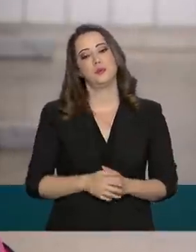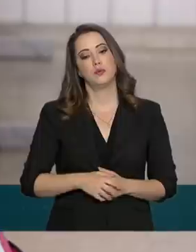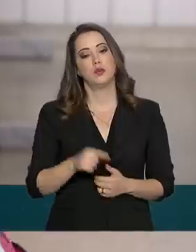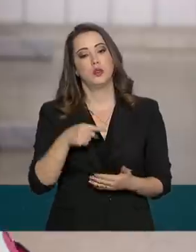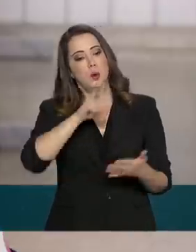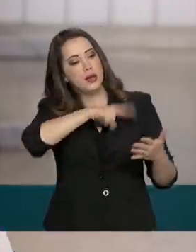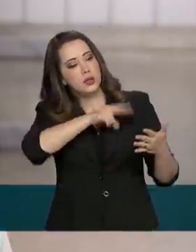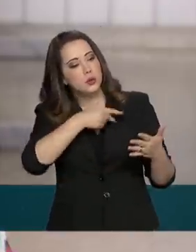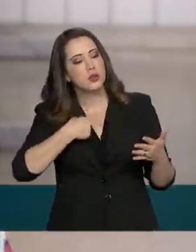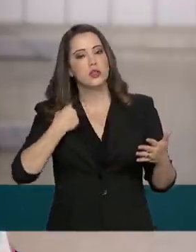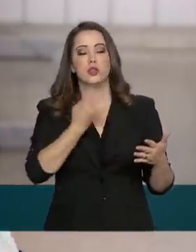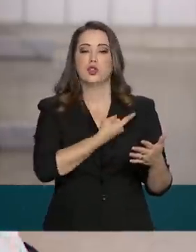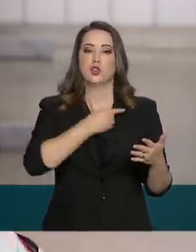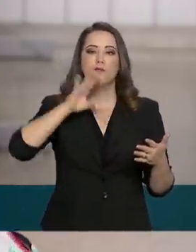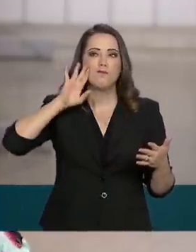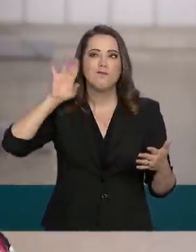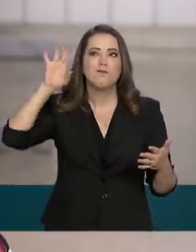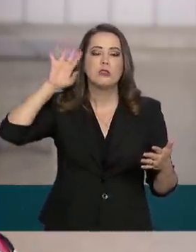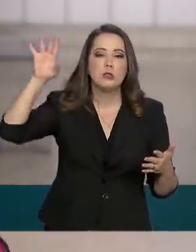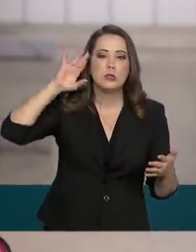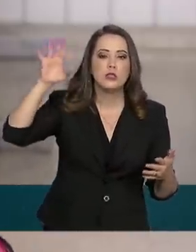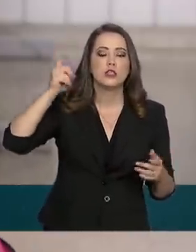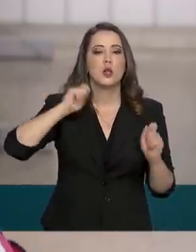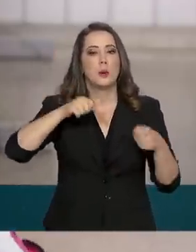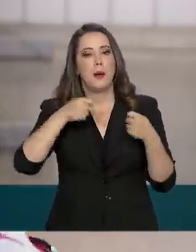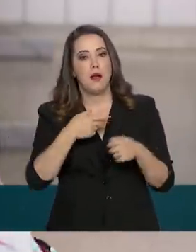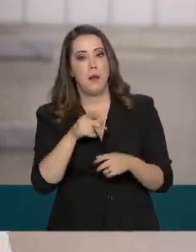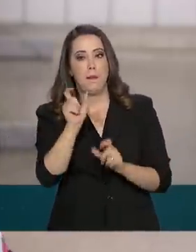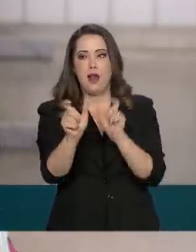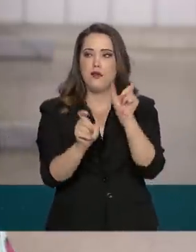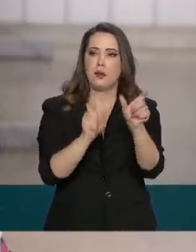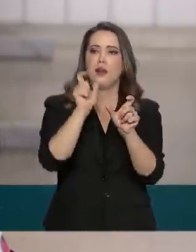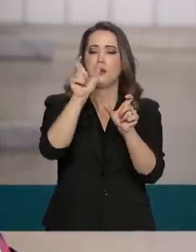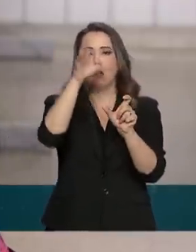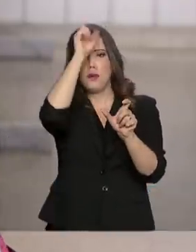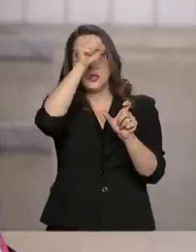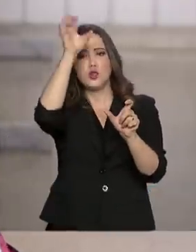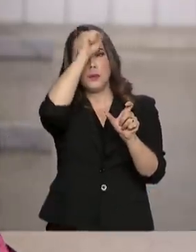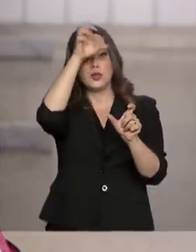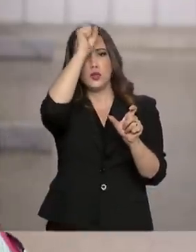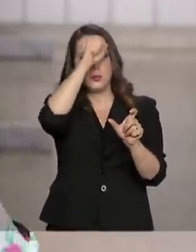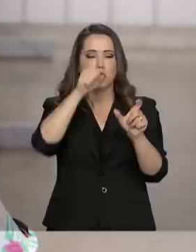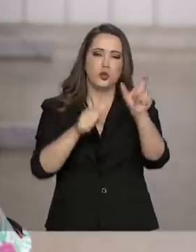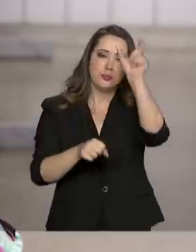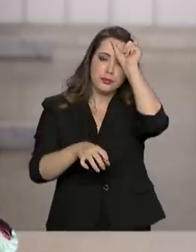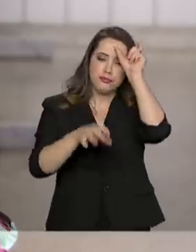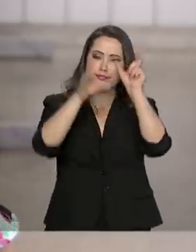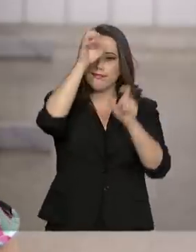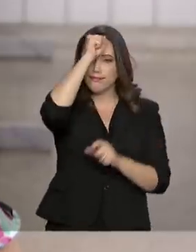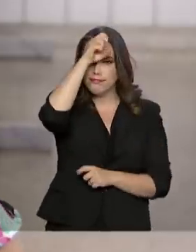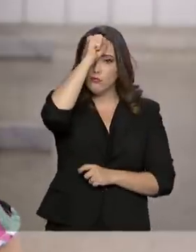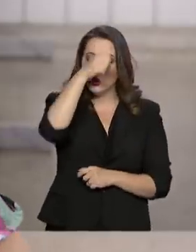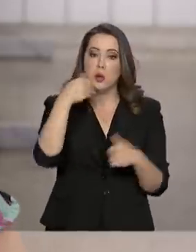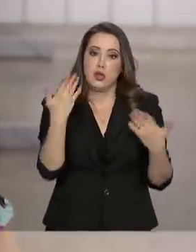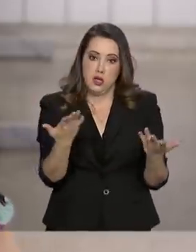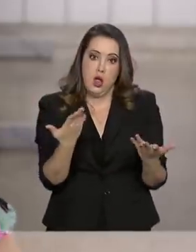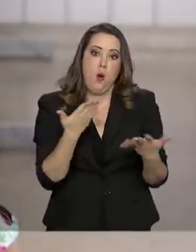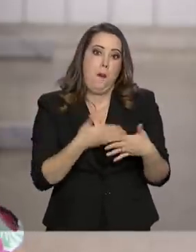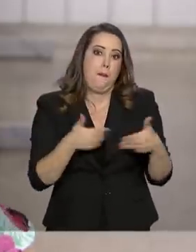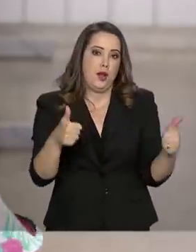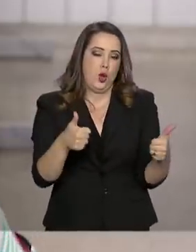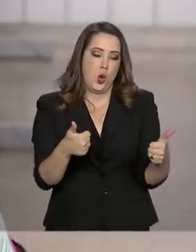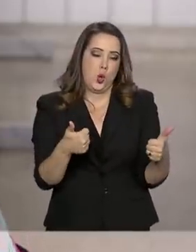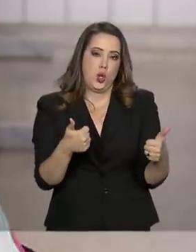criativo é através da leitura que a gente expandir nosso vocabulário entra nesse universo da imaginação faz com que a gente seja adultos melhores